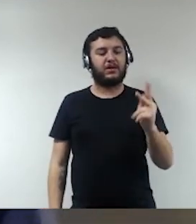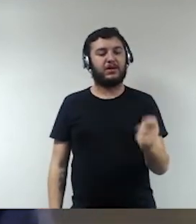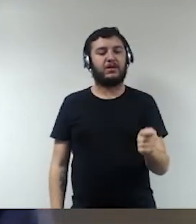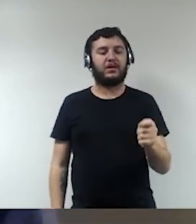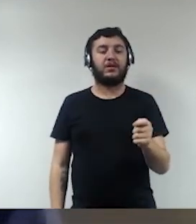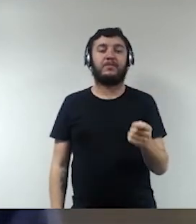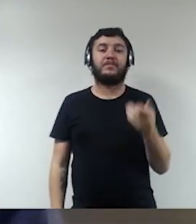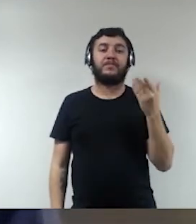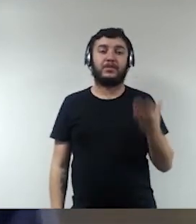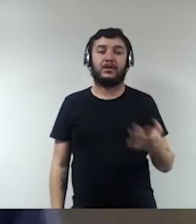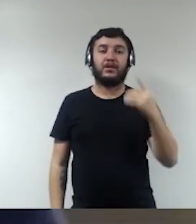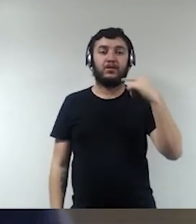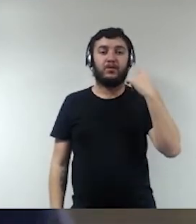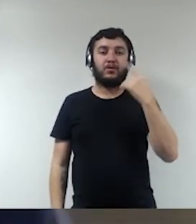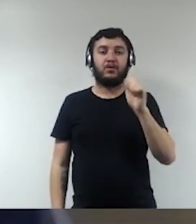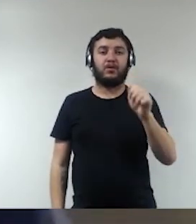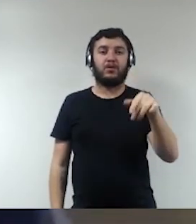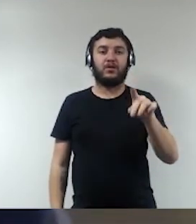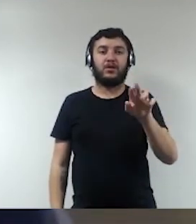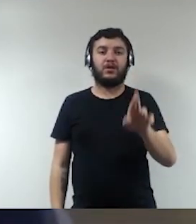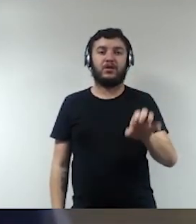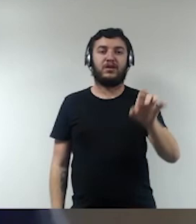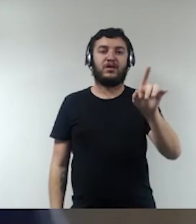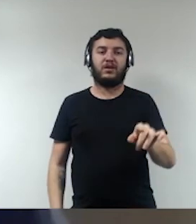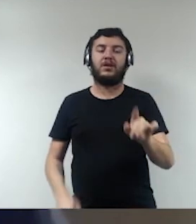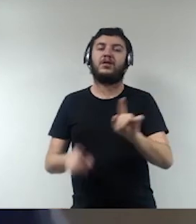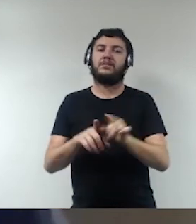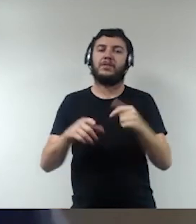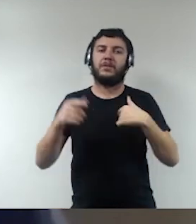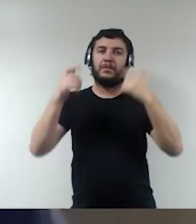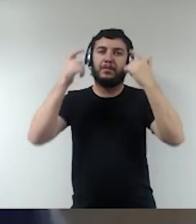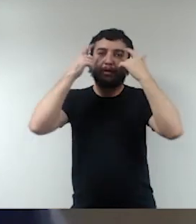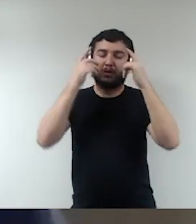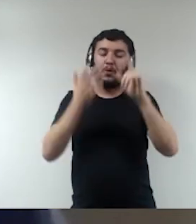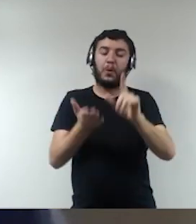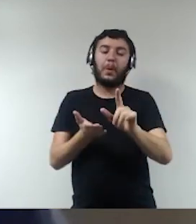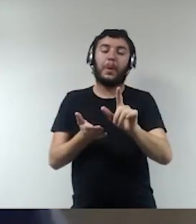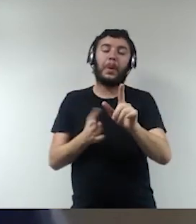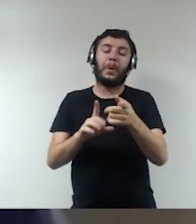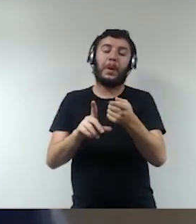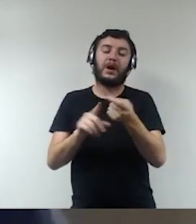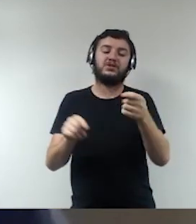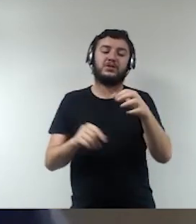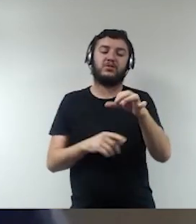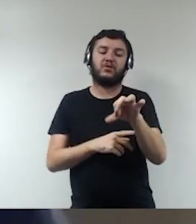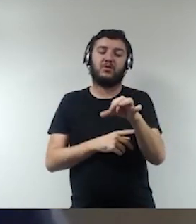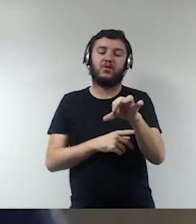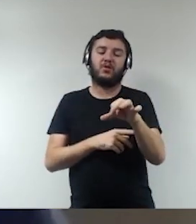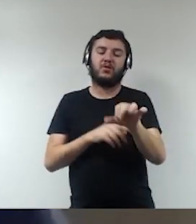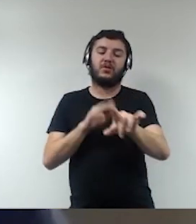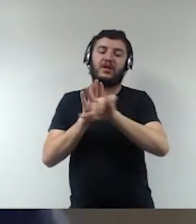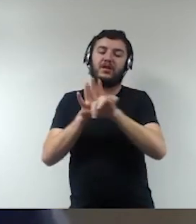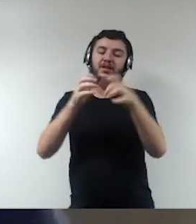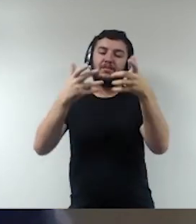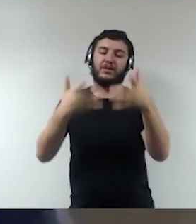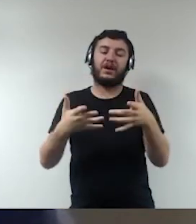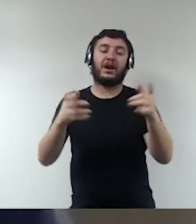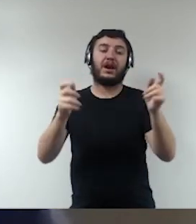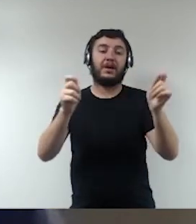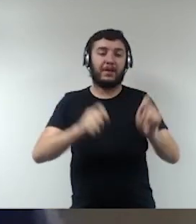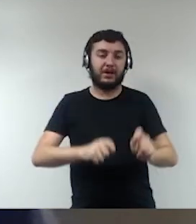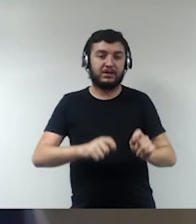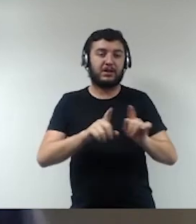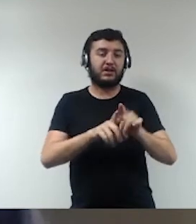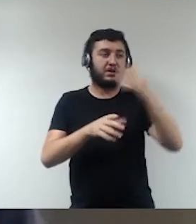acho que o artigo 9º da lei fala um pouco da capacidade e da confiança das partes no mediador. Eu queria que a